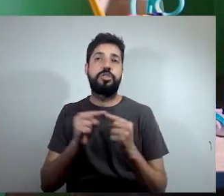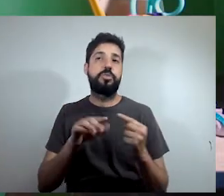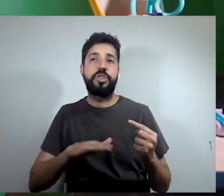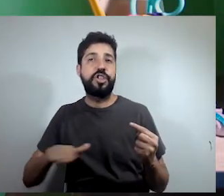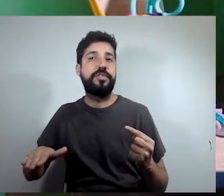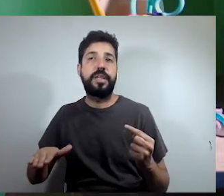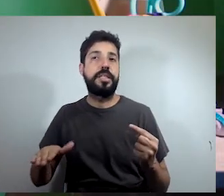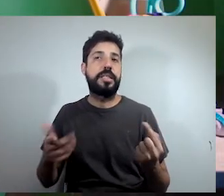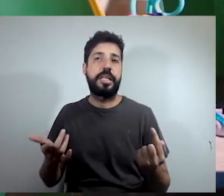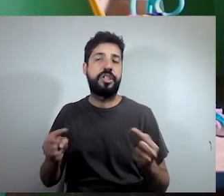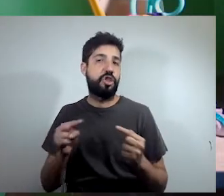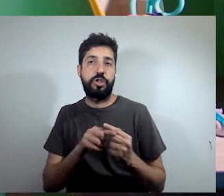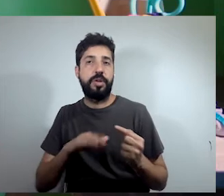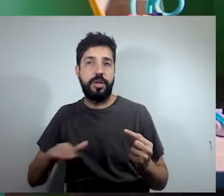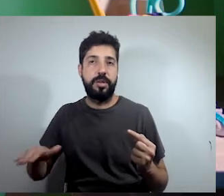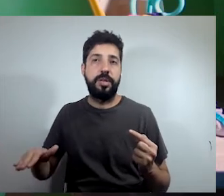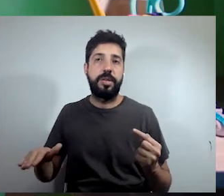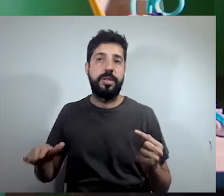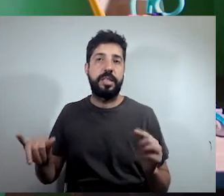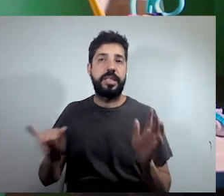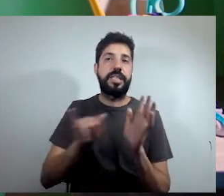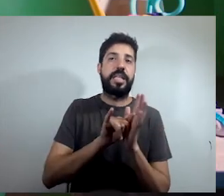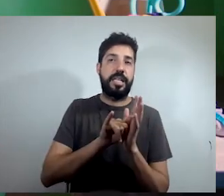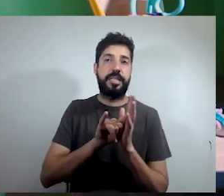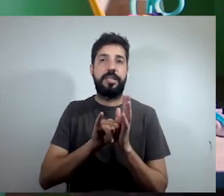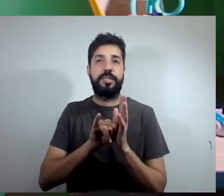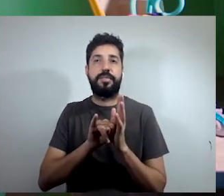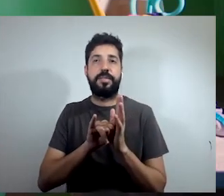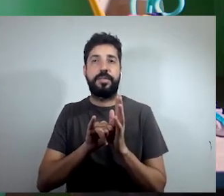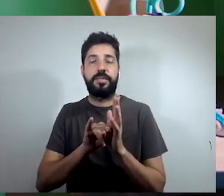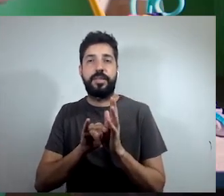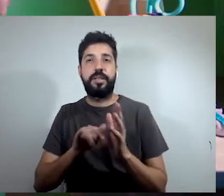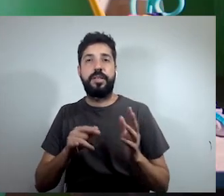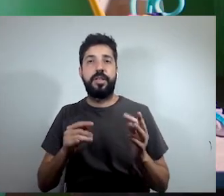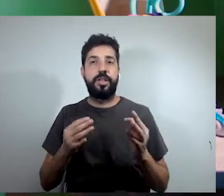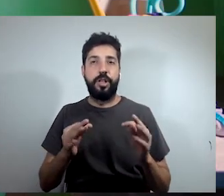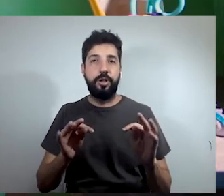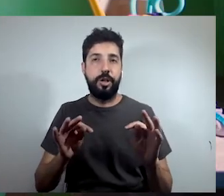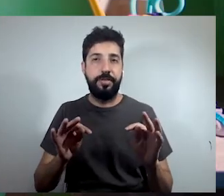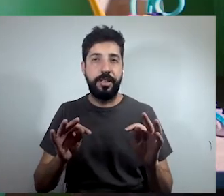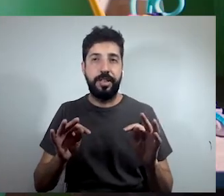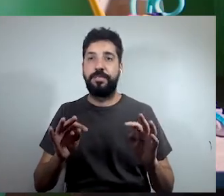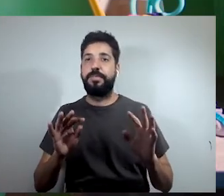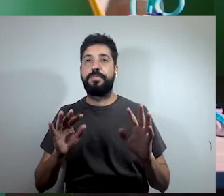infância, não é um tipo de criança. As identidades, ainda mais com as tecnologias,